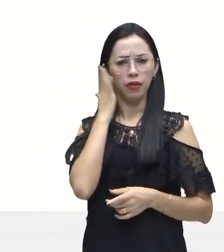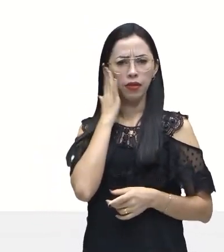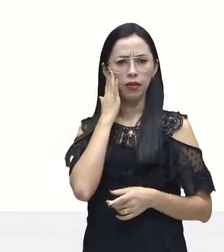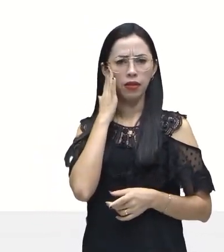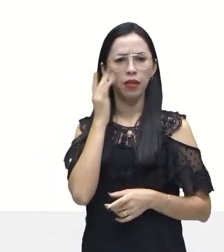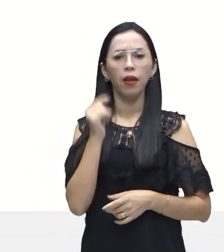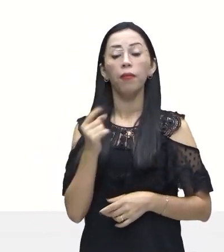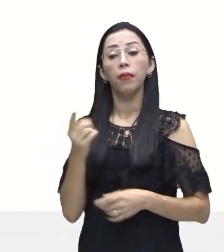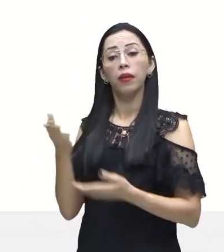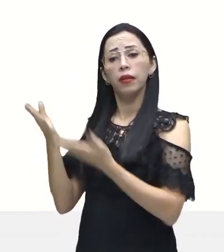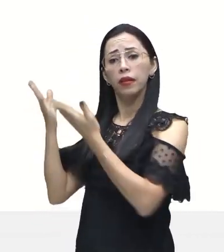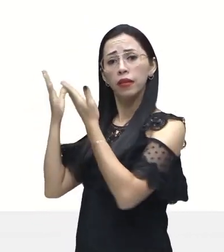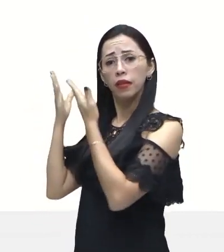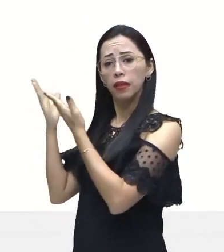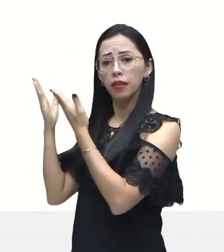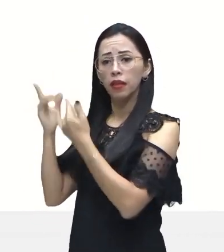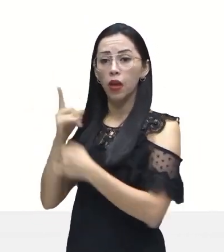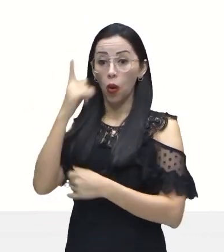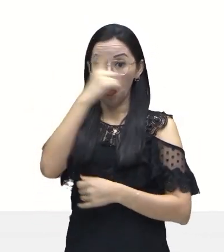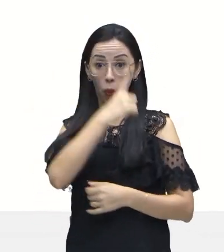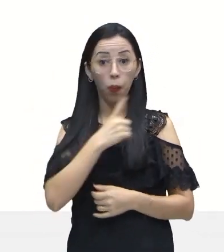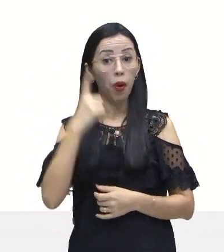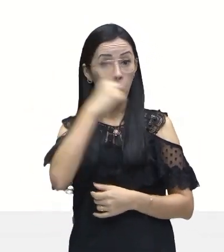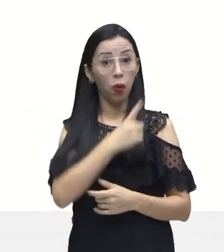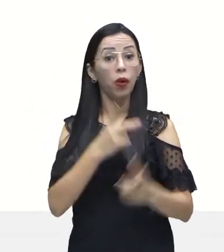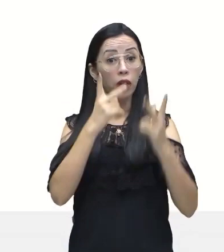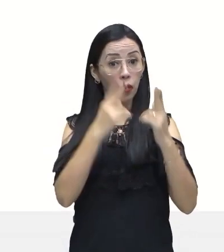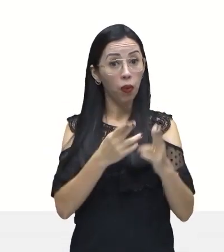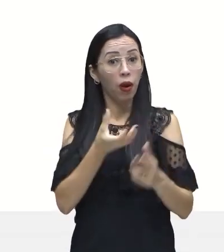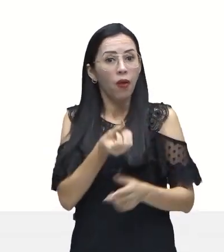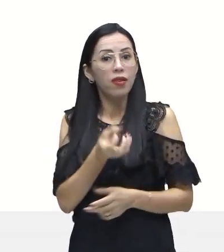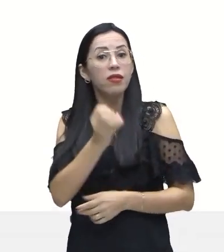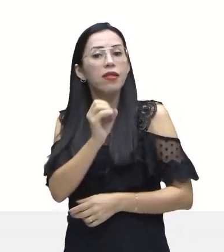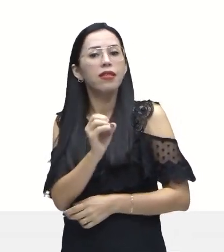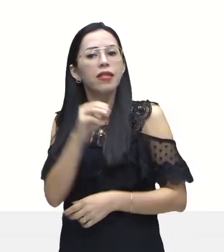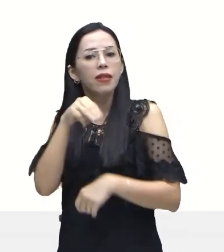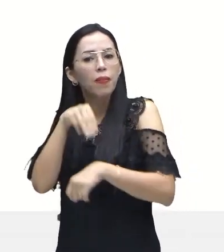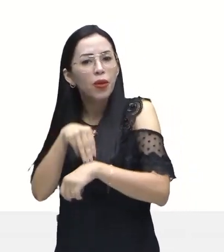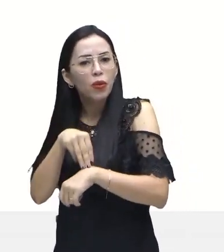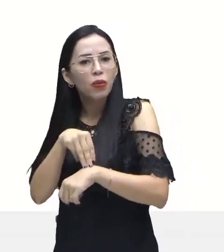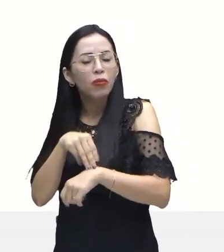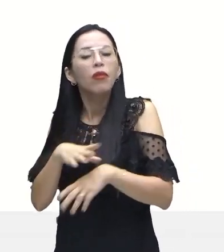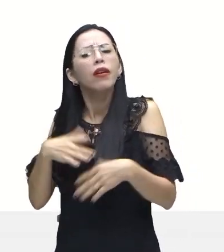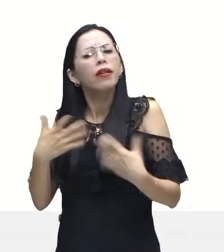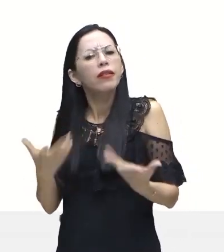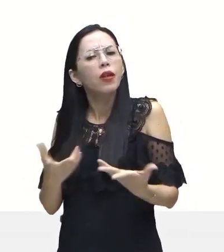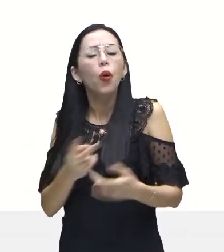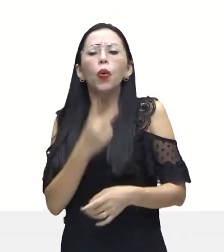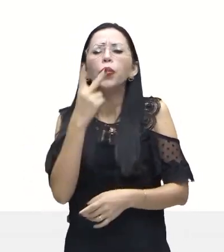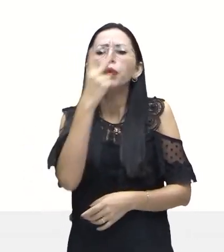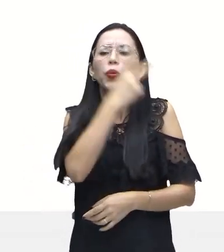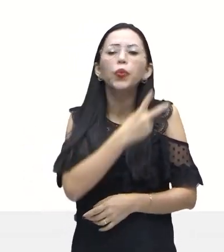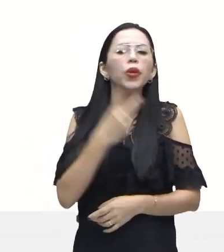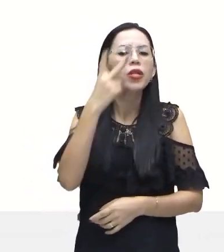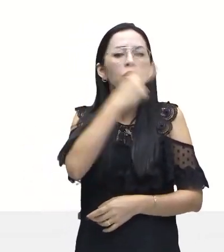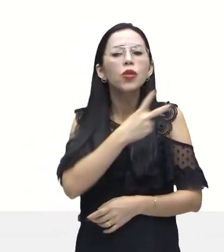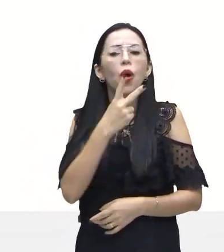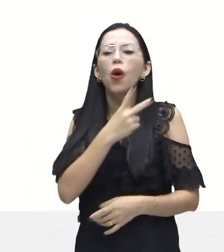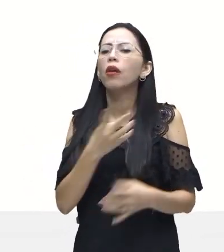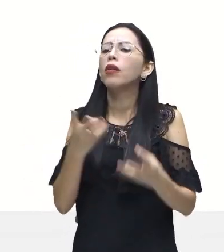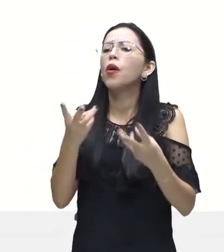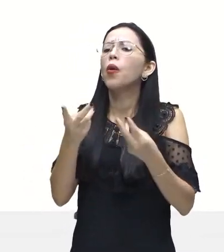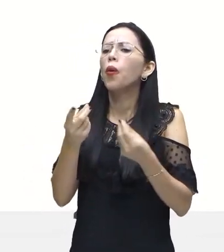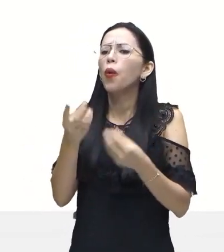a 60 minutos. Quanto equivalem 2 horas? Então, para eu fazer o problema, eu tenho que fazer o